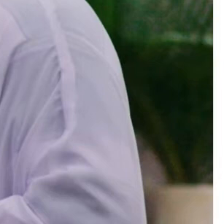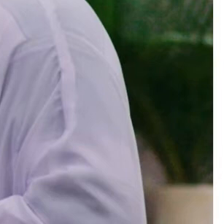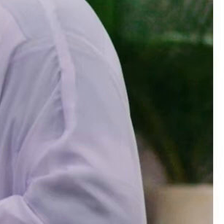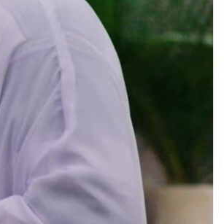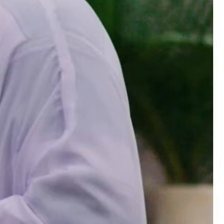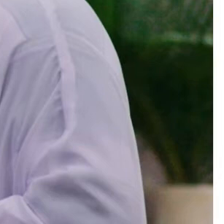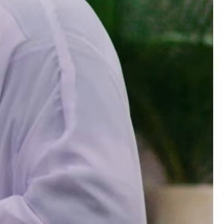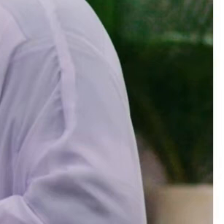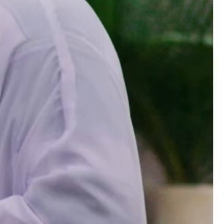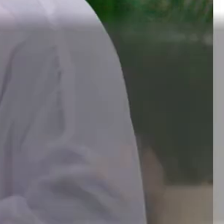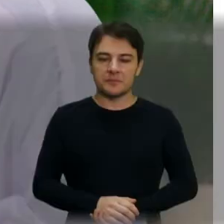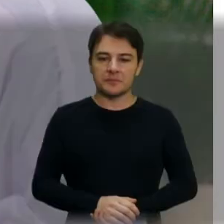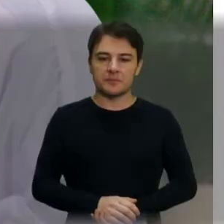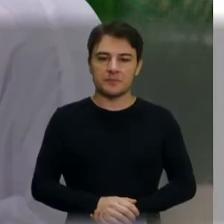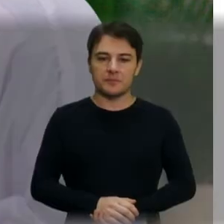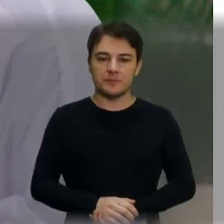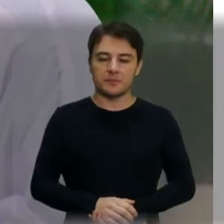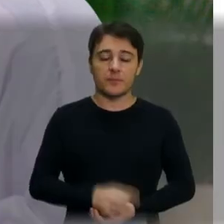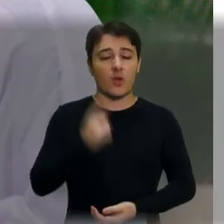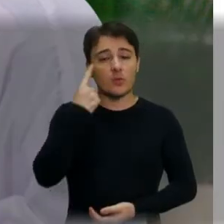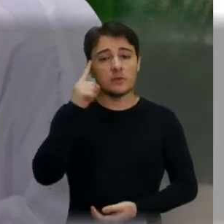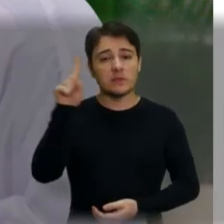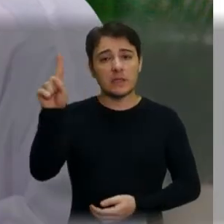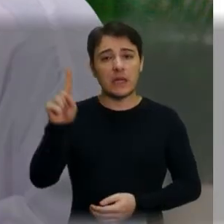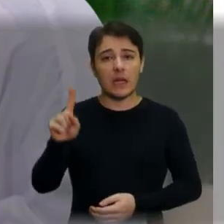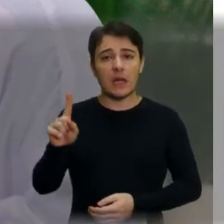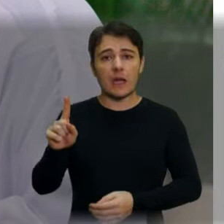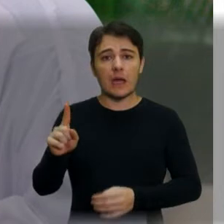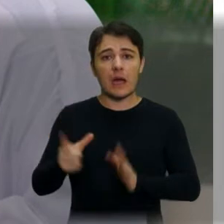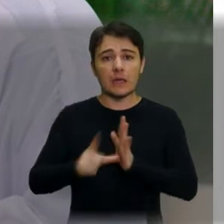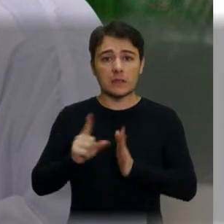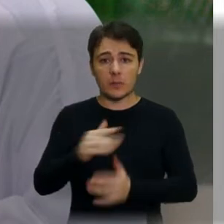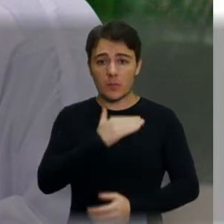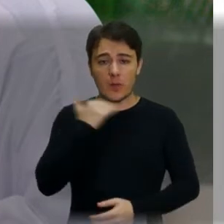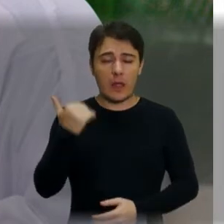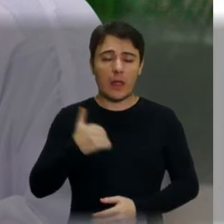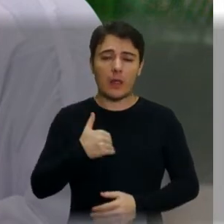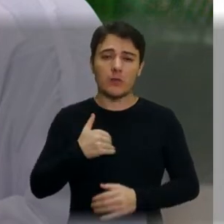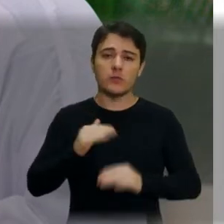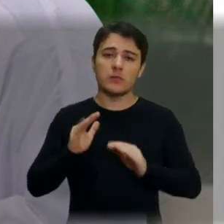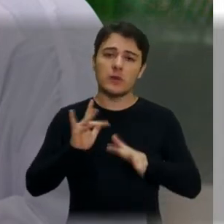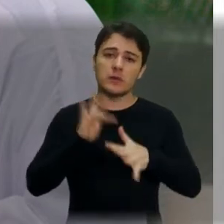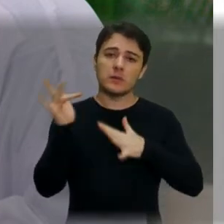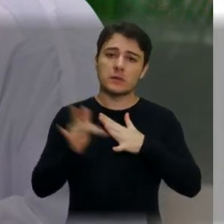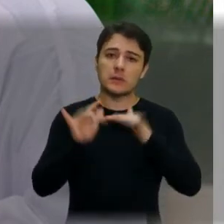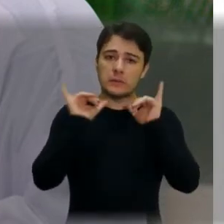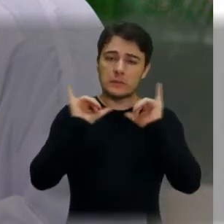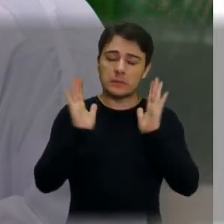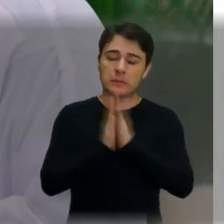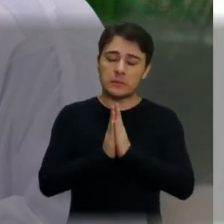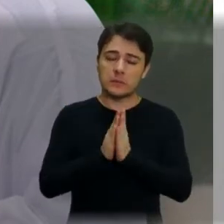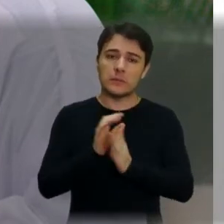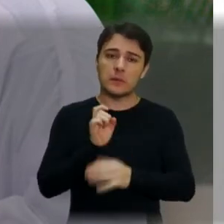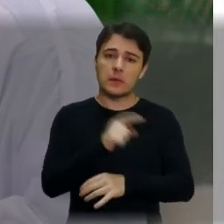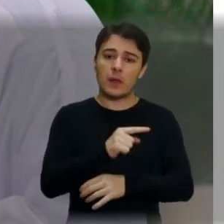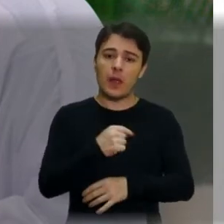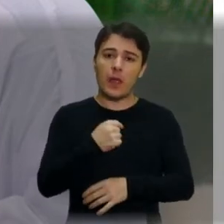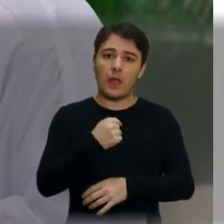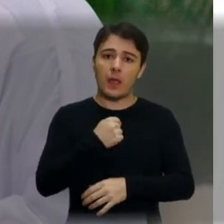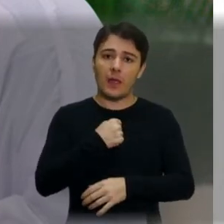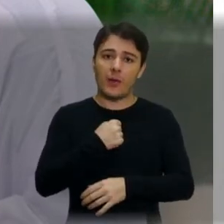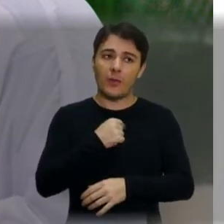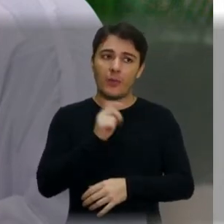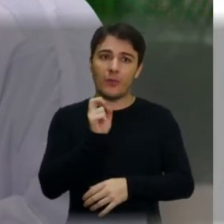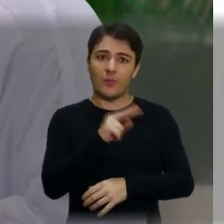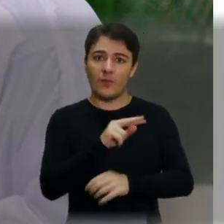e um dia antes dele falecer que eu postei nas redes sociais pedindo orações pedindo vibrações positivas eu editei